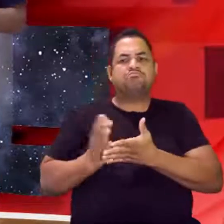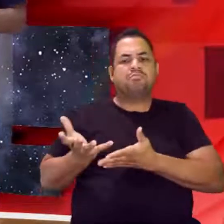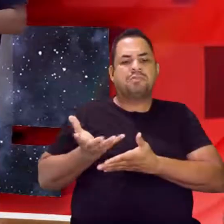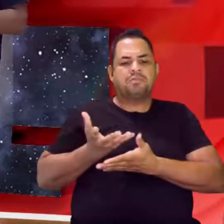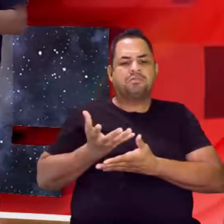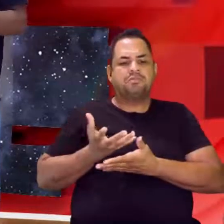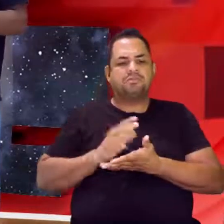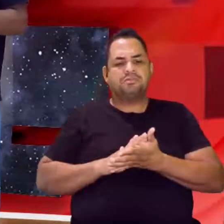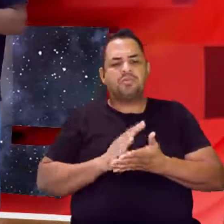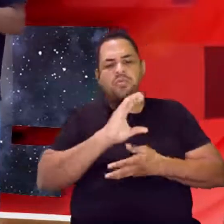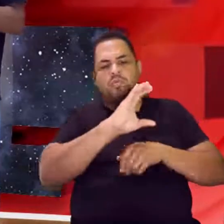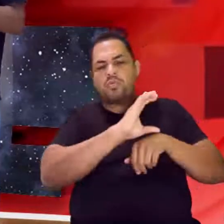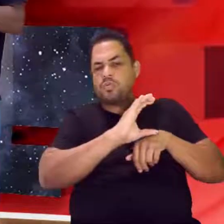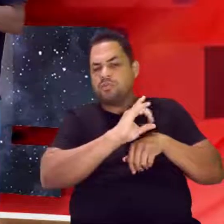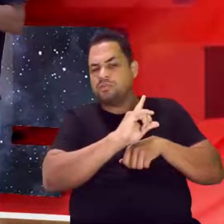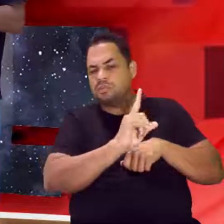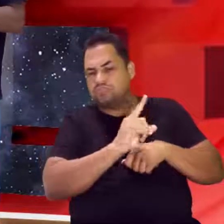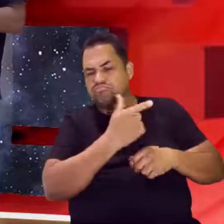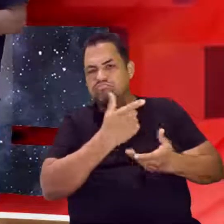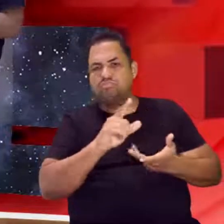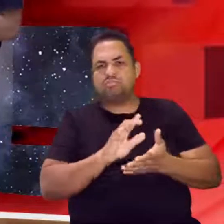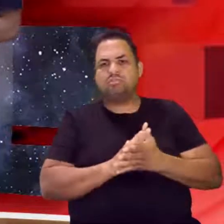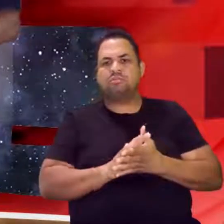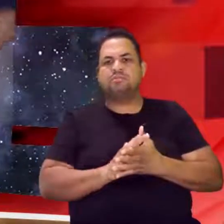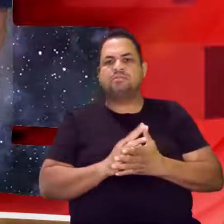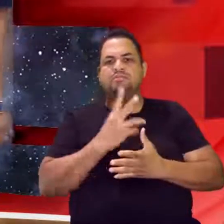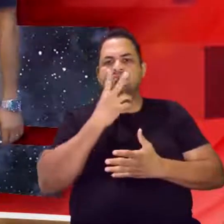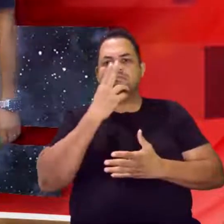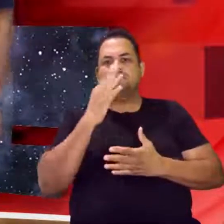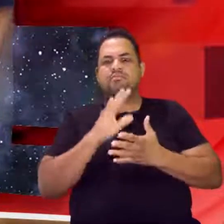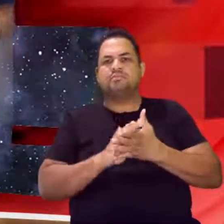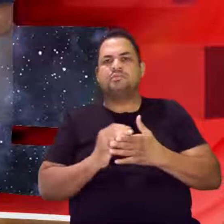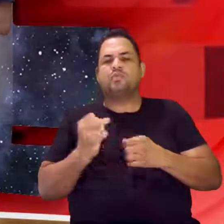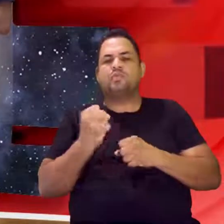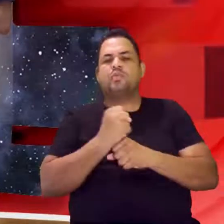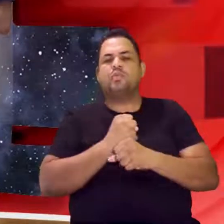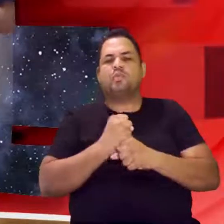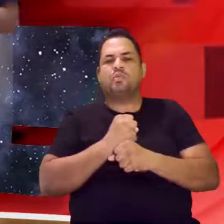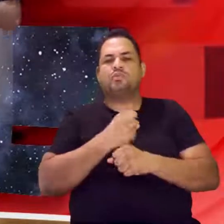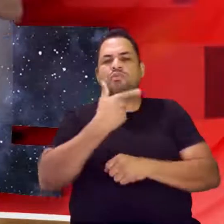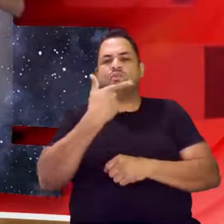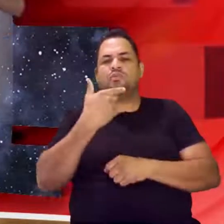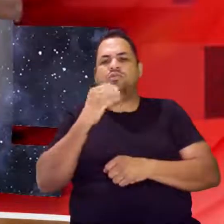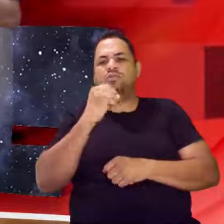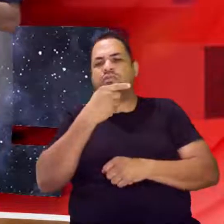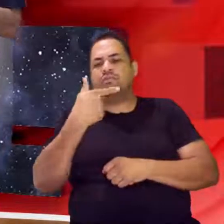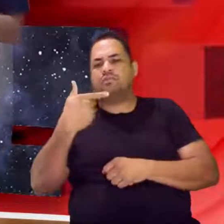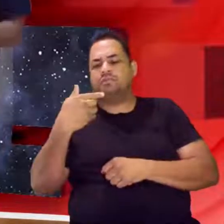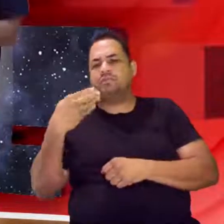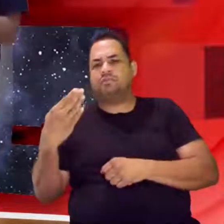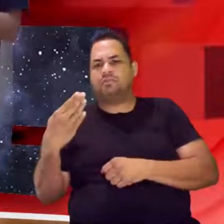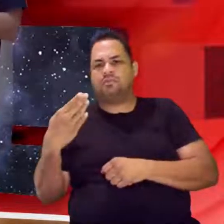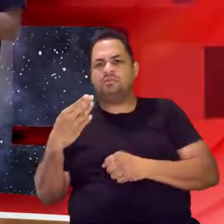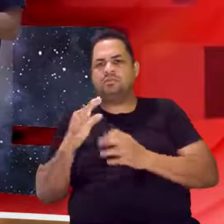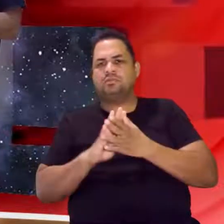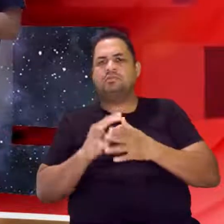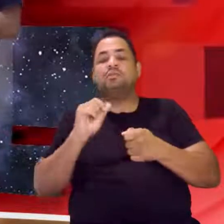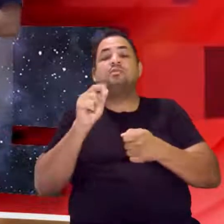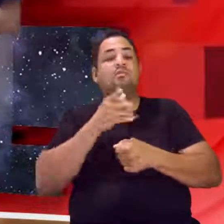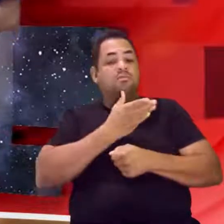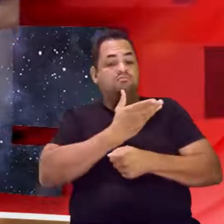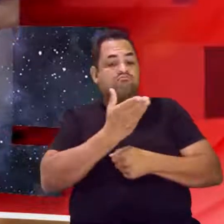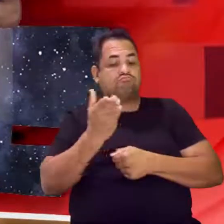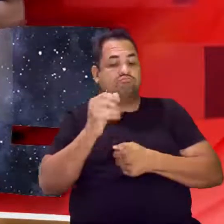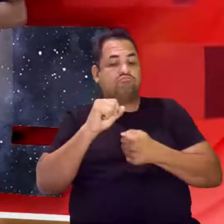esse. Parece-me que saiu uma nota dizendo que a partir de 2024, ano que vocês vão fazer o